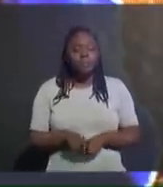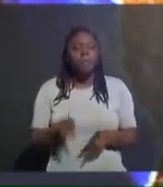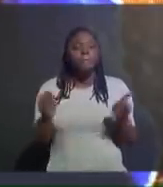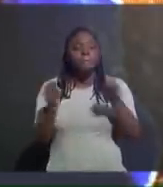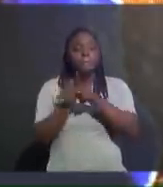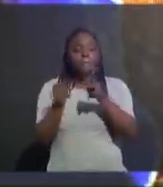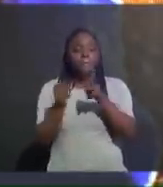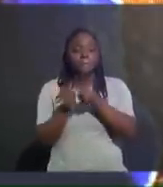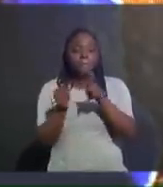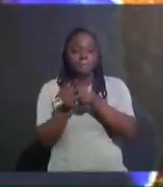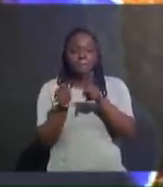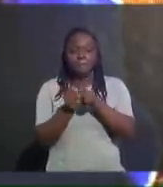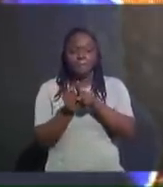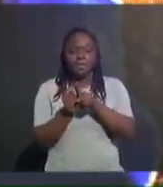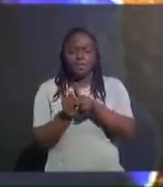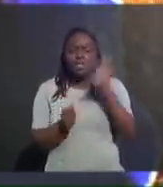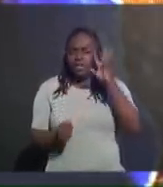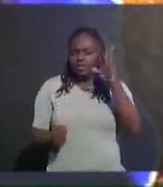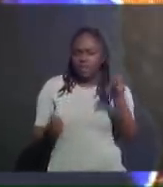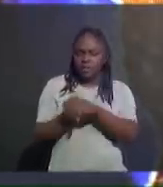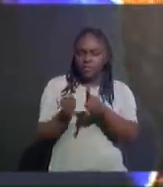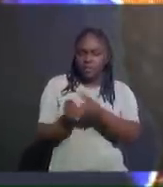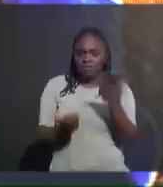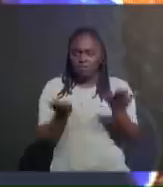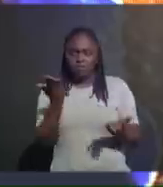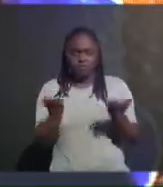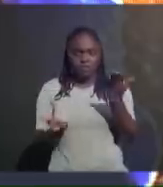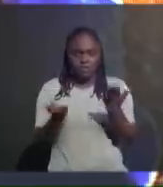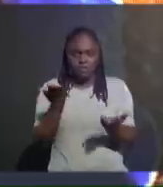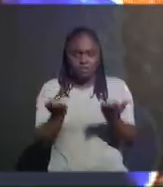Pedro. Quem acha que Pedro é desequilibrado aqui?